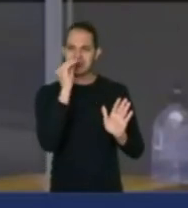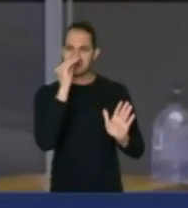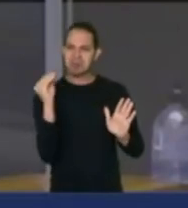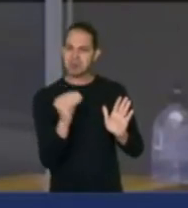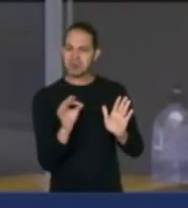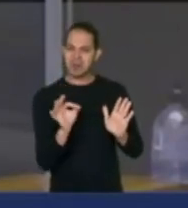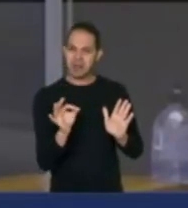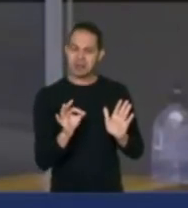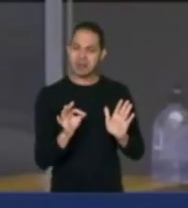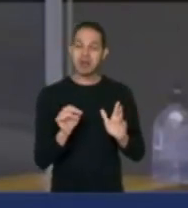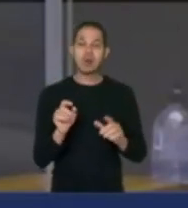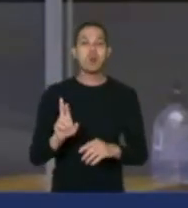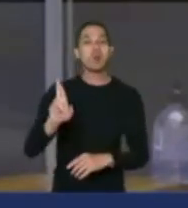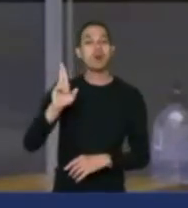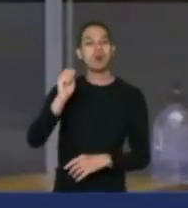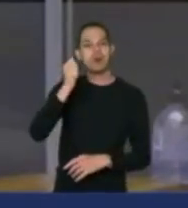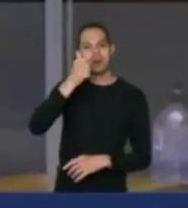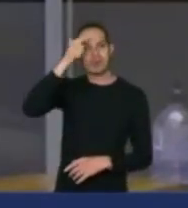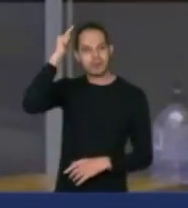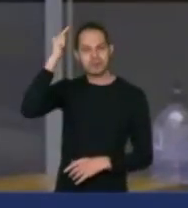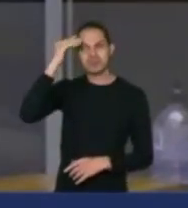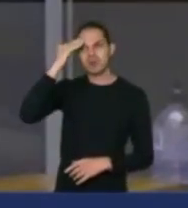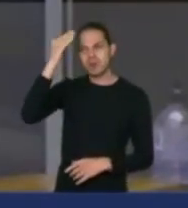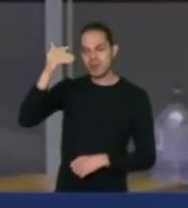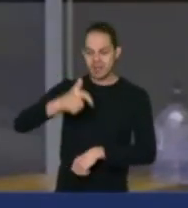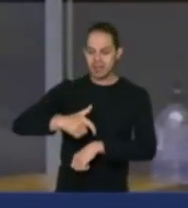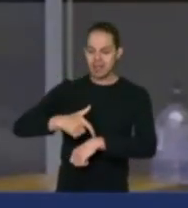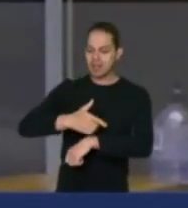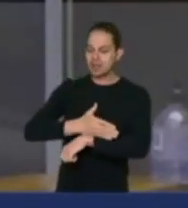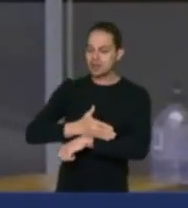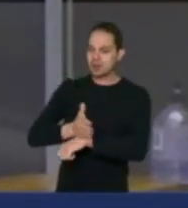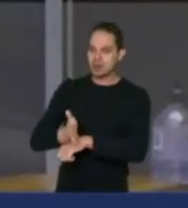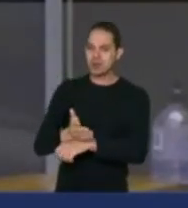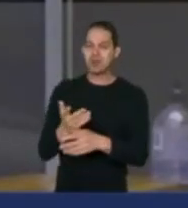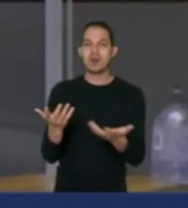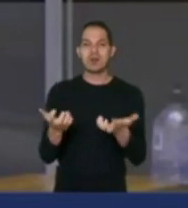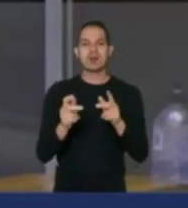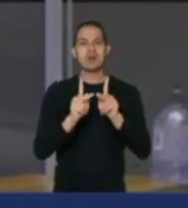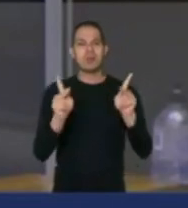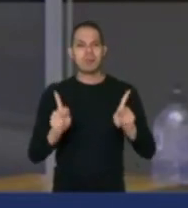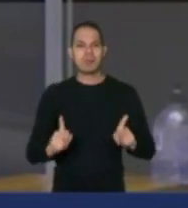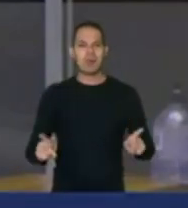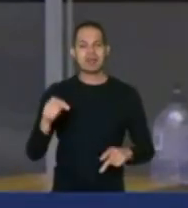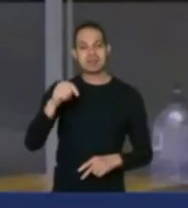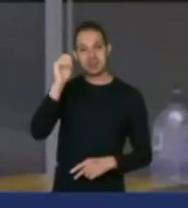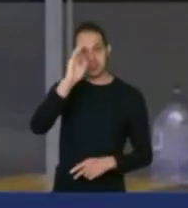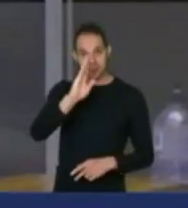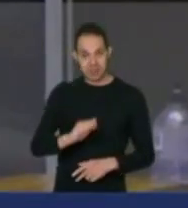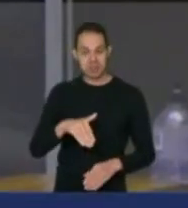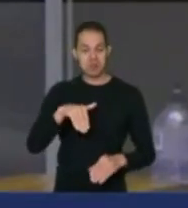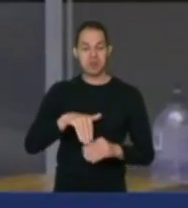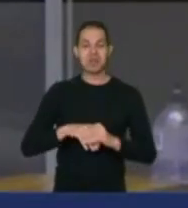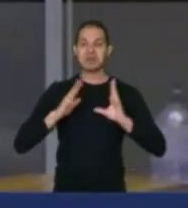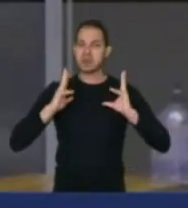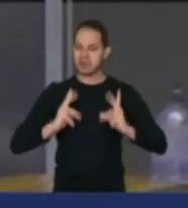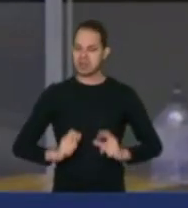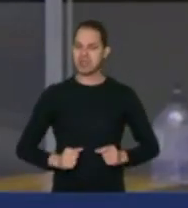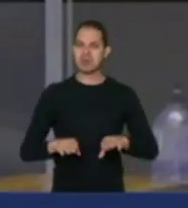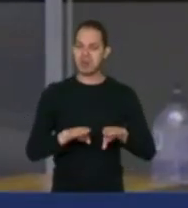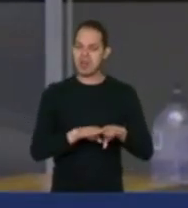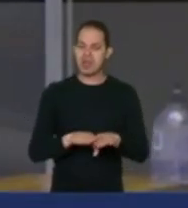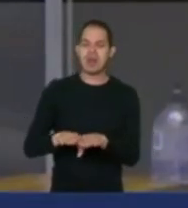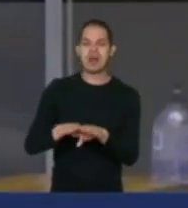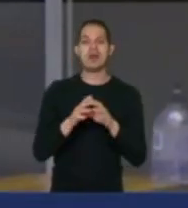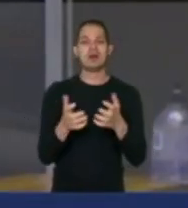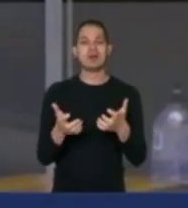Alexandre de Moraes, pelo Supremo Tribunal Federal. Obrigado pela tolerância, senhor presidente. Eu só quero paz nesse país, eu só quero uma eleição limpa e democrática, eu só quero